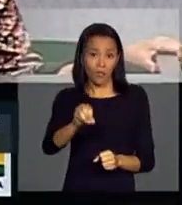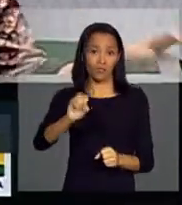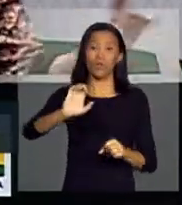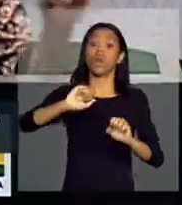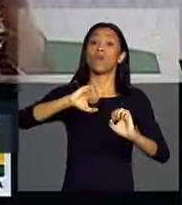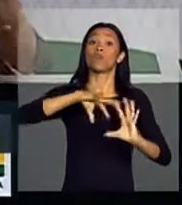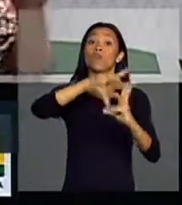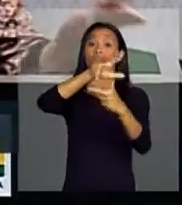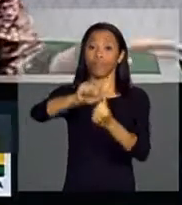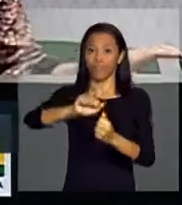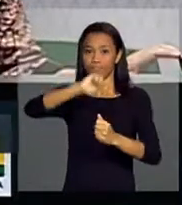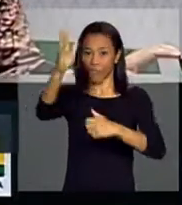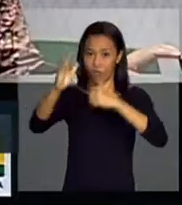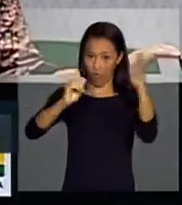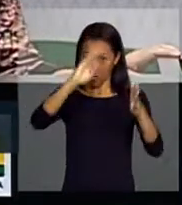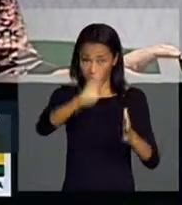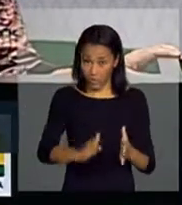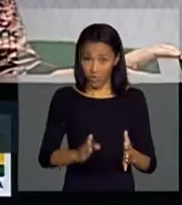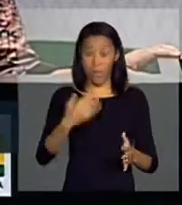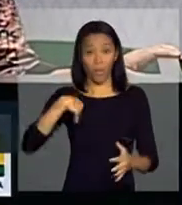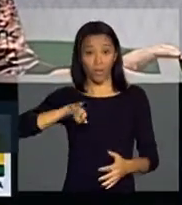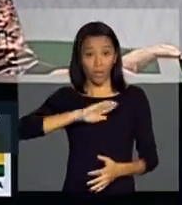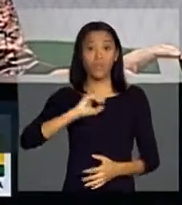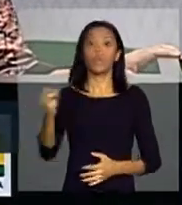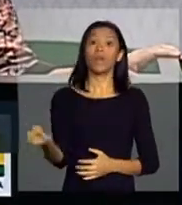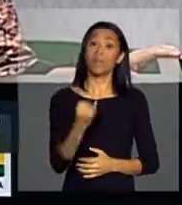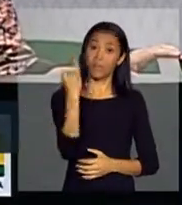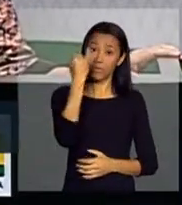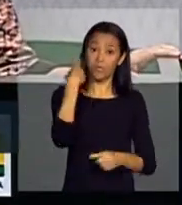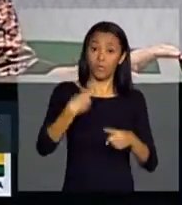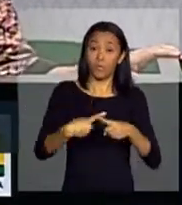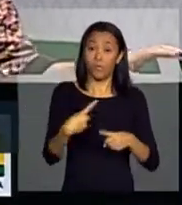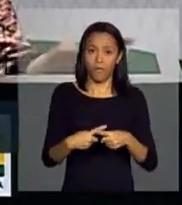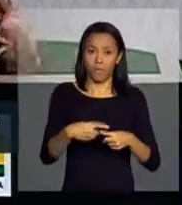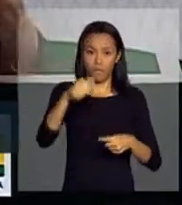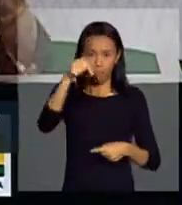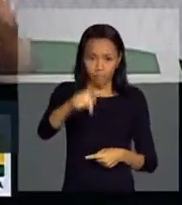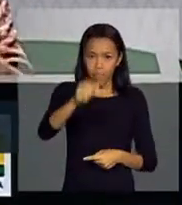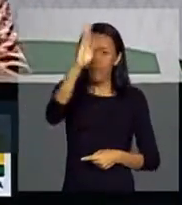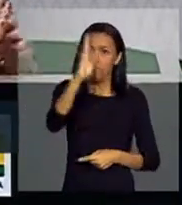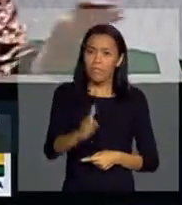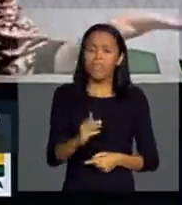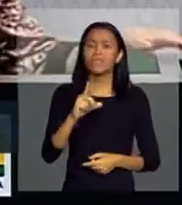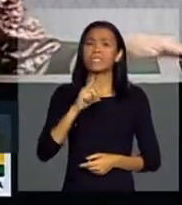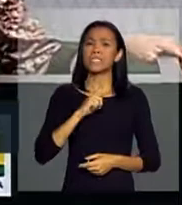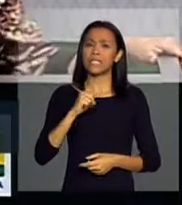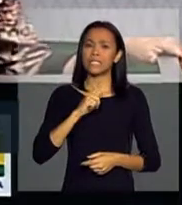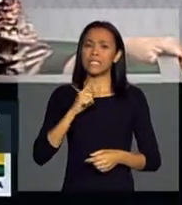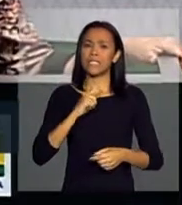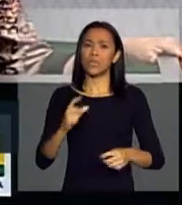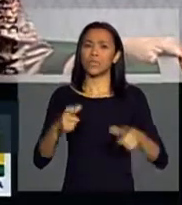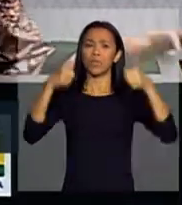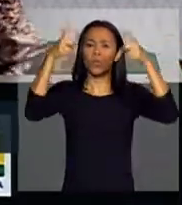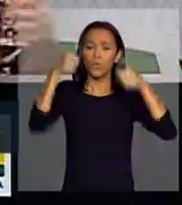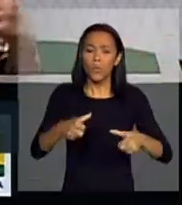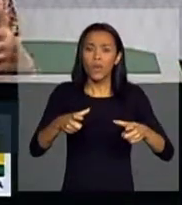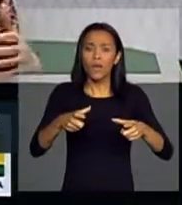para nós isso é muito importante porque o Brasil tem uma posição Regional